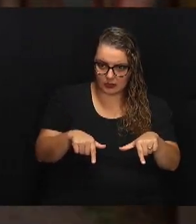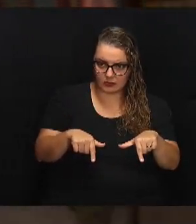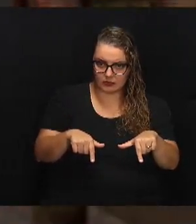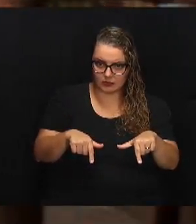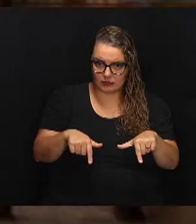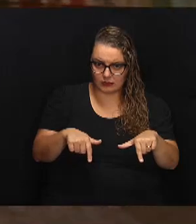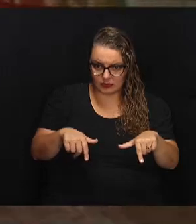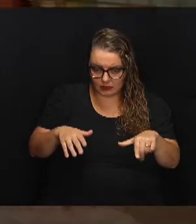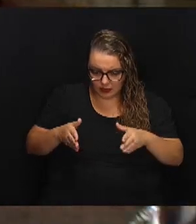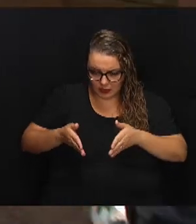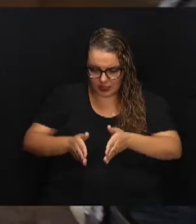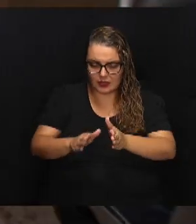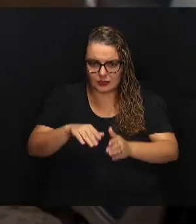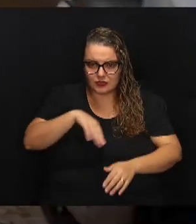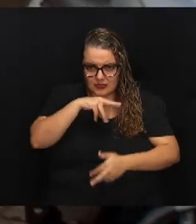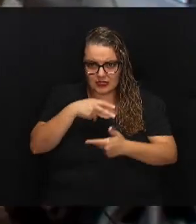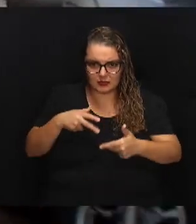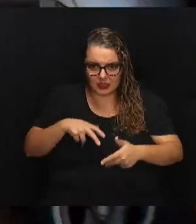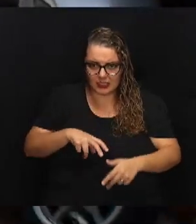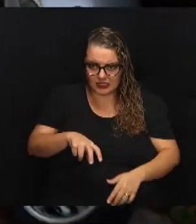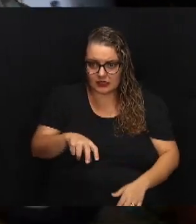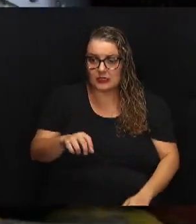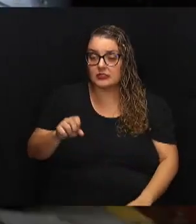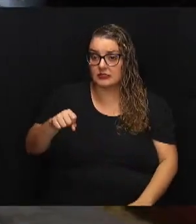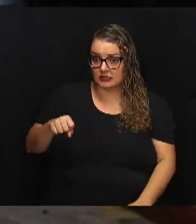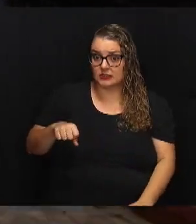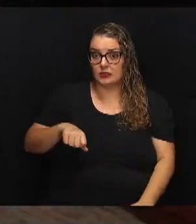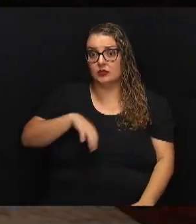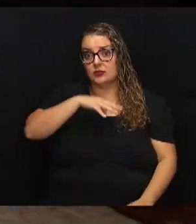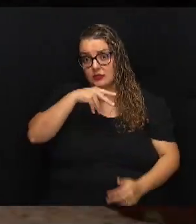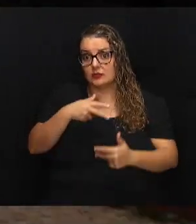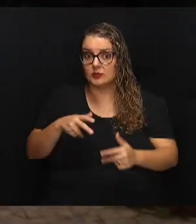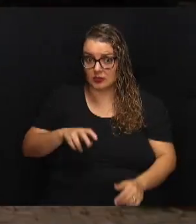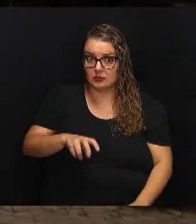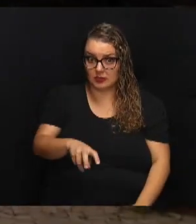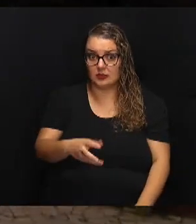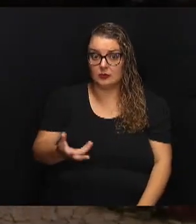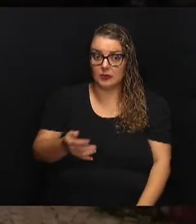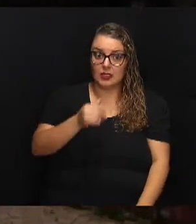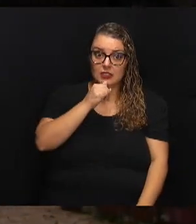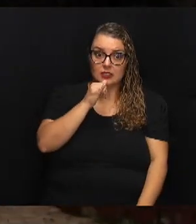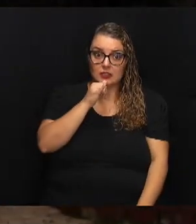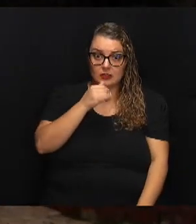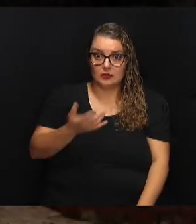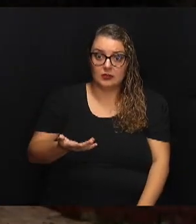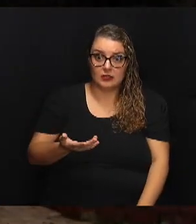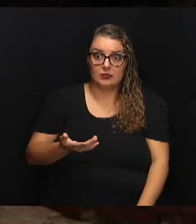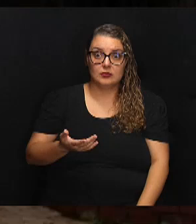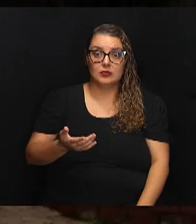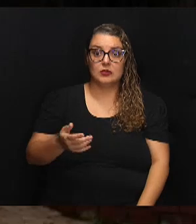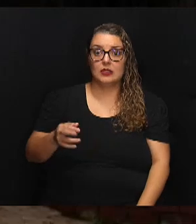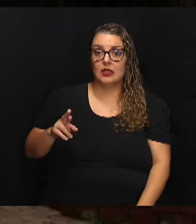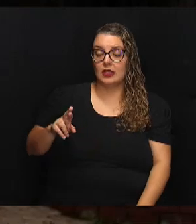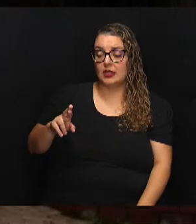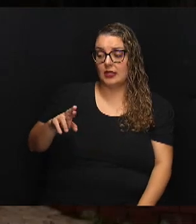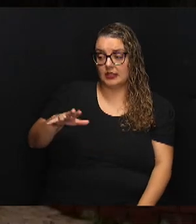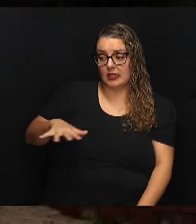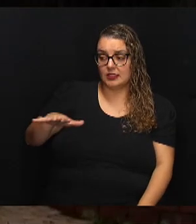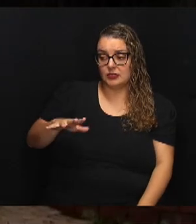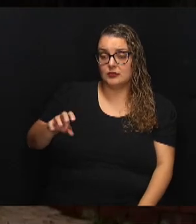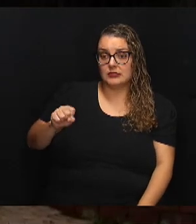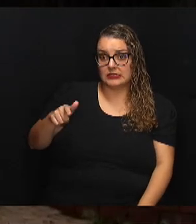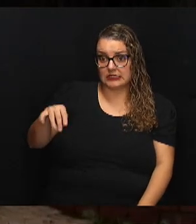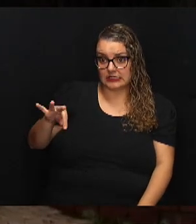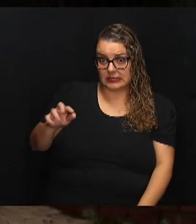os animais. Os animais eles vinham, por exemplo, em muitos casos da região da Santa Cruz, para chegar até